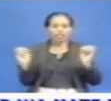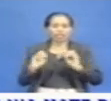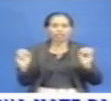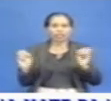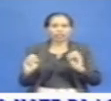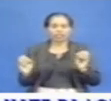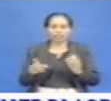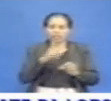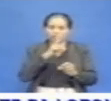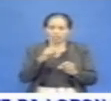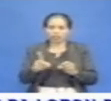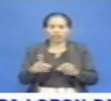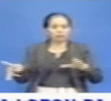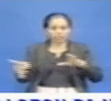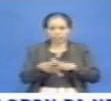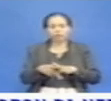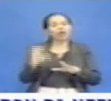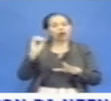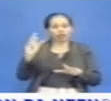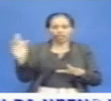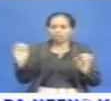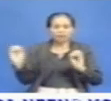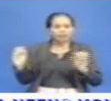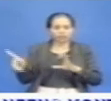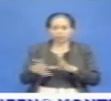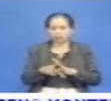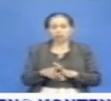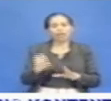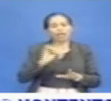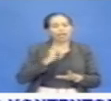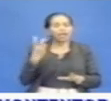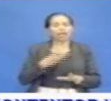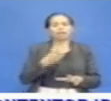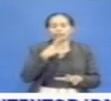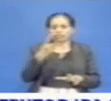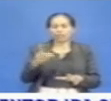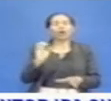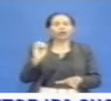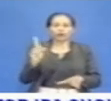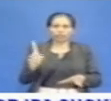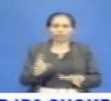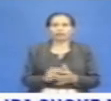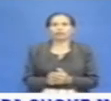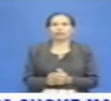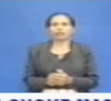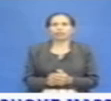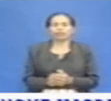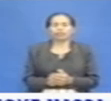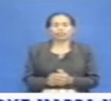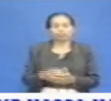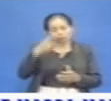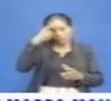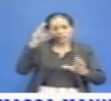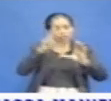lá é feito, né? Participa, lá é feito. Depende da minha vontade, né? Vontade, também cadeira não vai, né? A